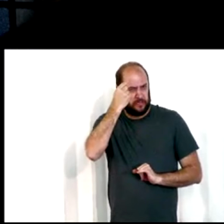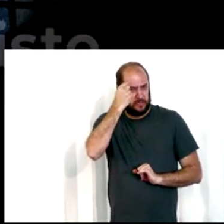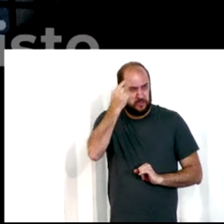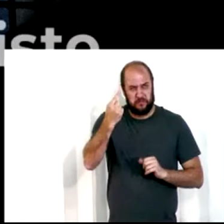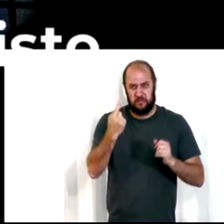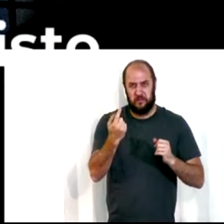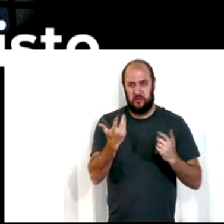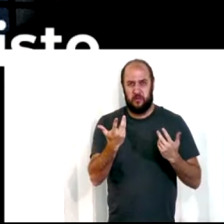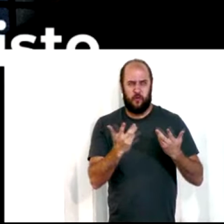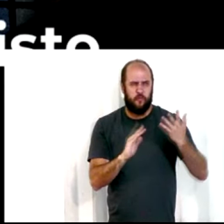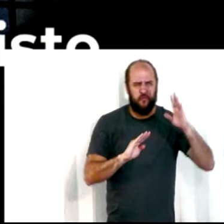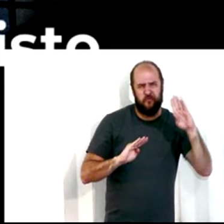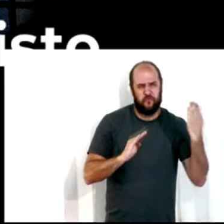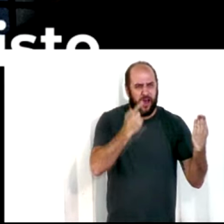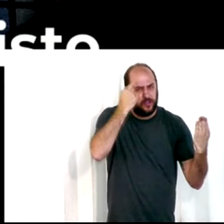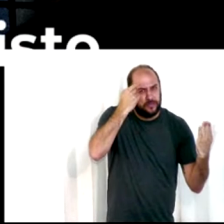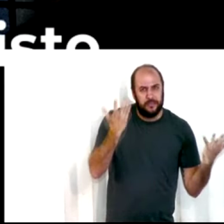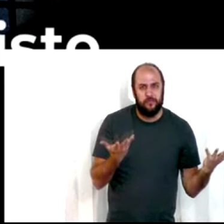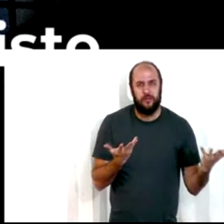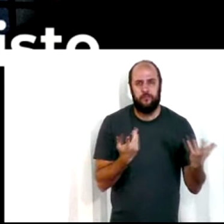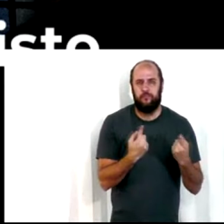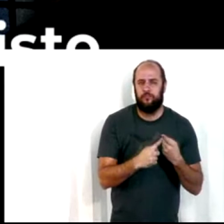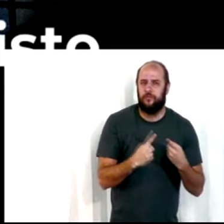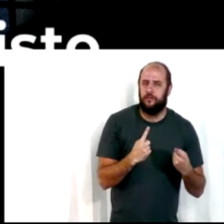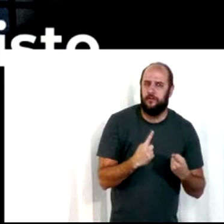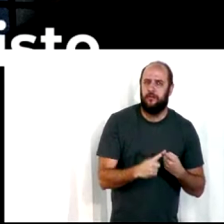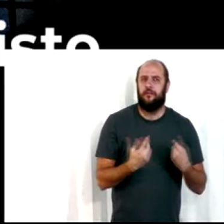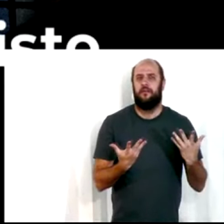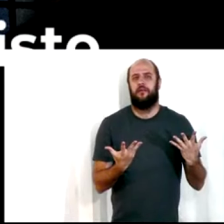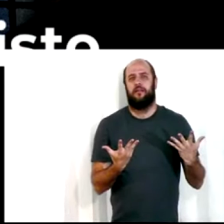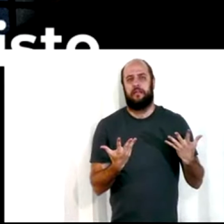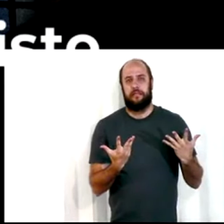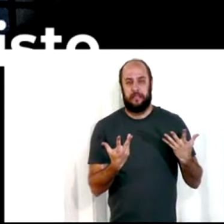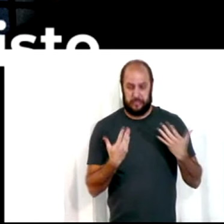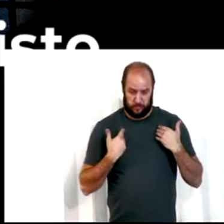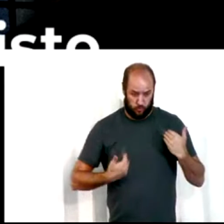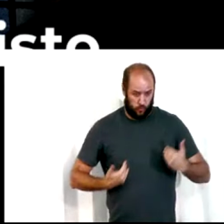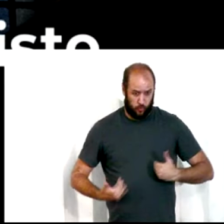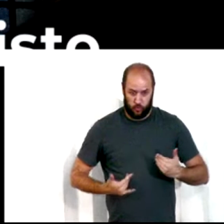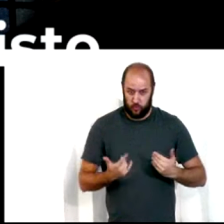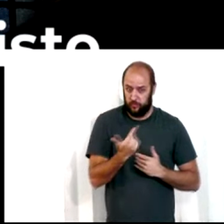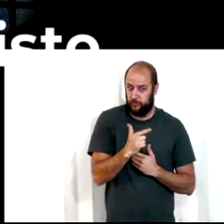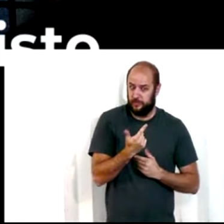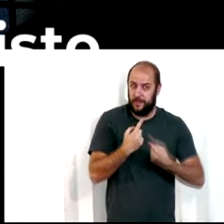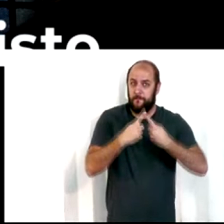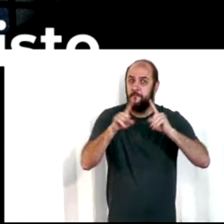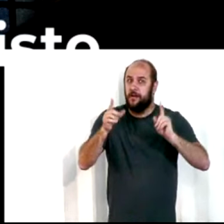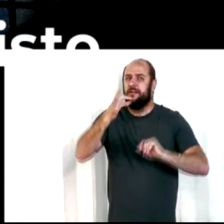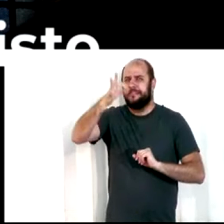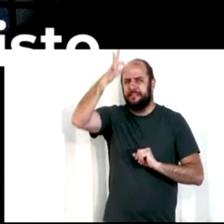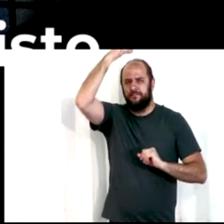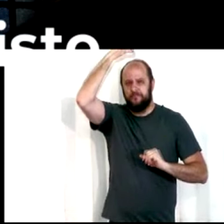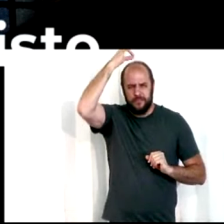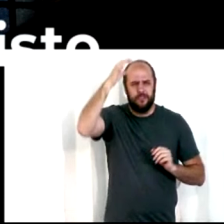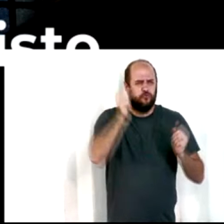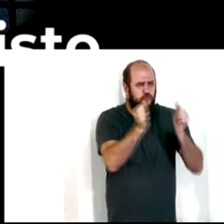falazes, pois embora ausente quanto ao corpo, contudo em espírito estou